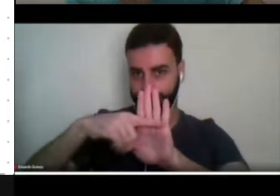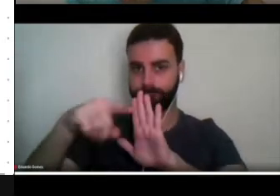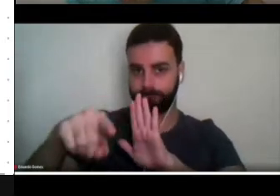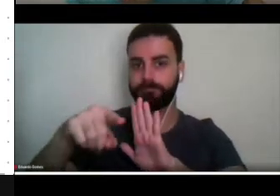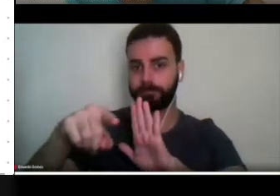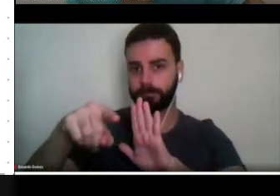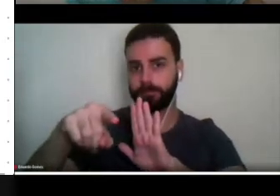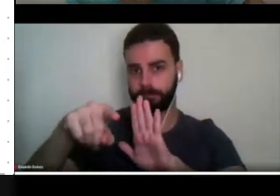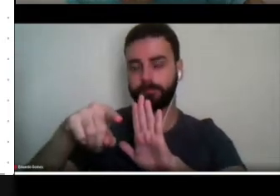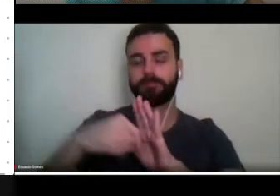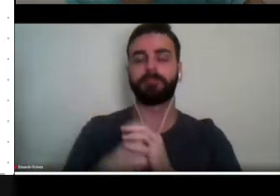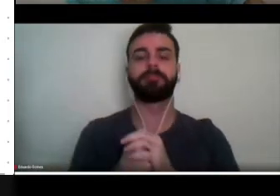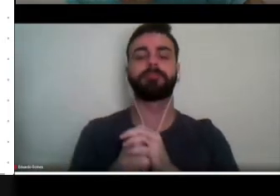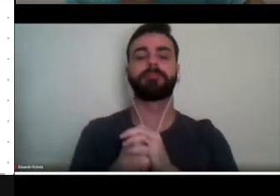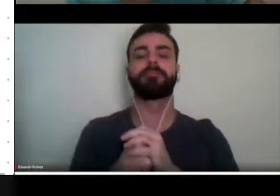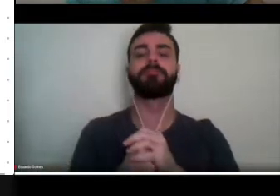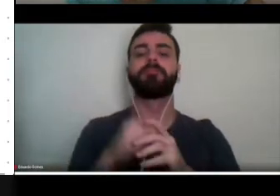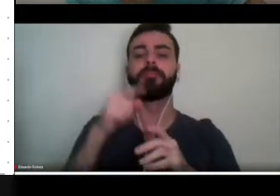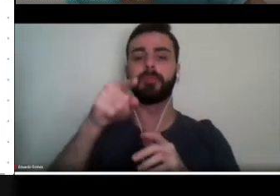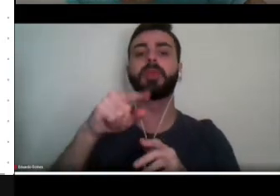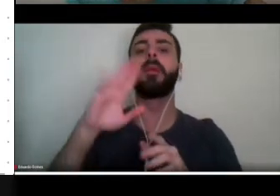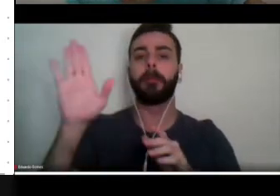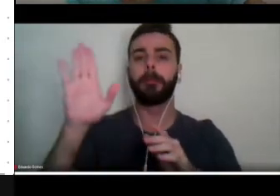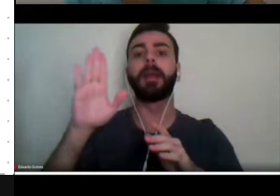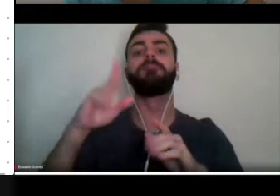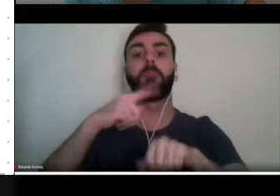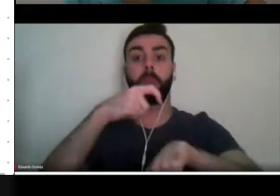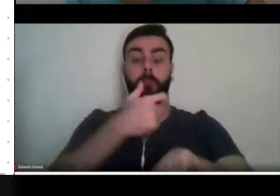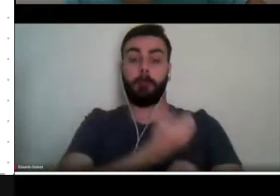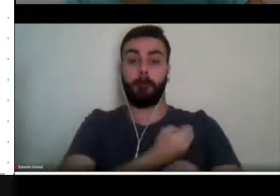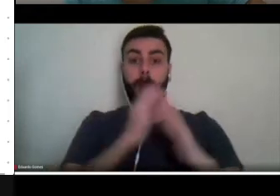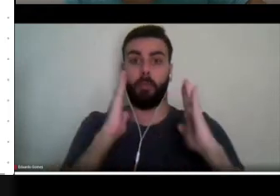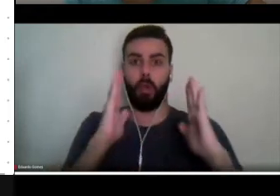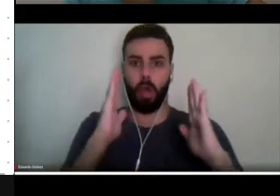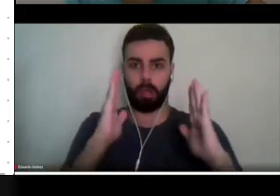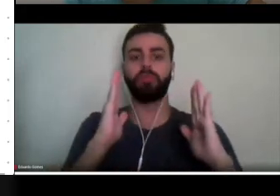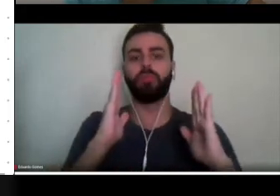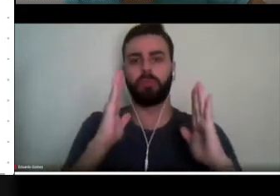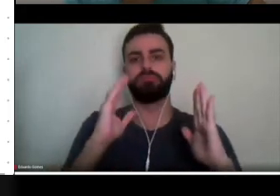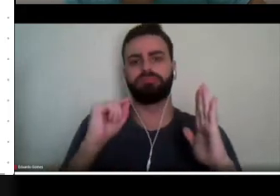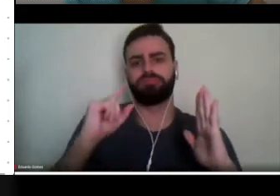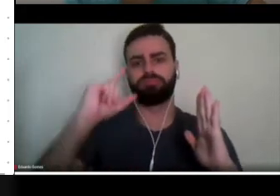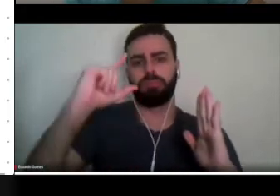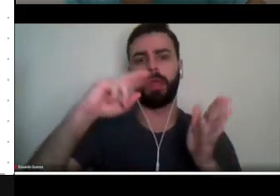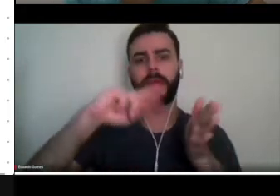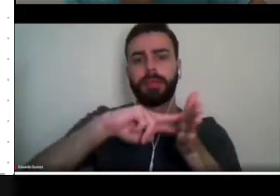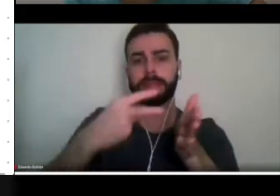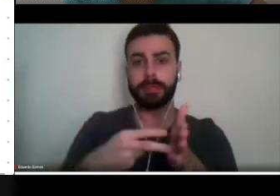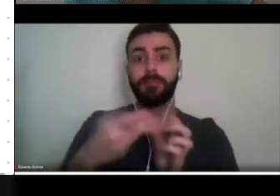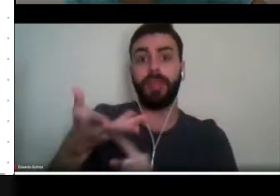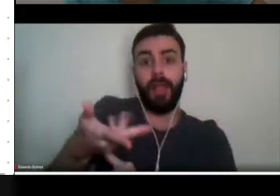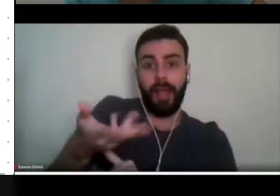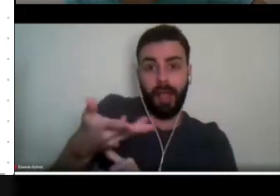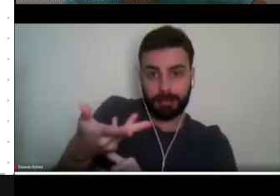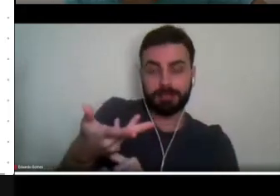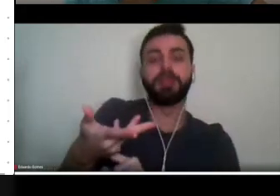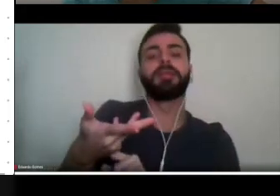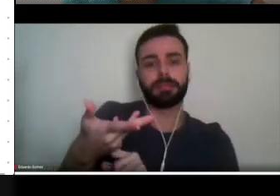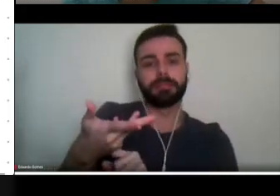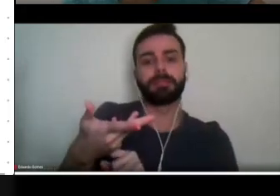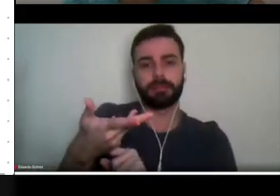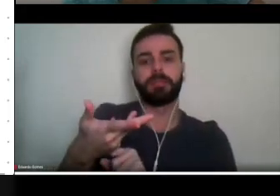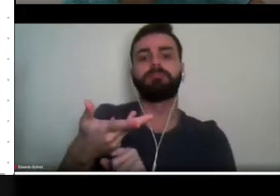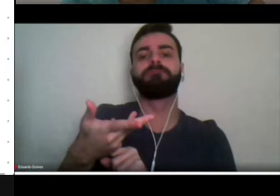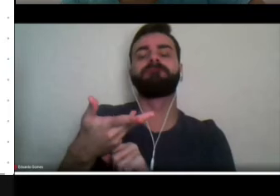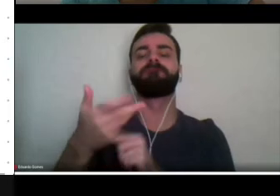ela aumenta em módulo, quer dizer que a aceleração está na mesma direção e sentido da velocidade. A aceleração é menor que zero.